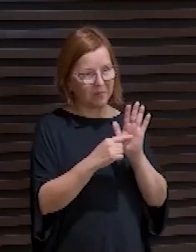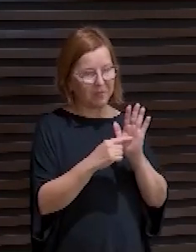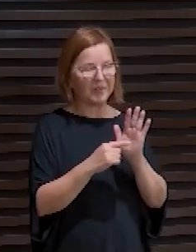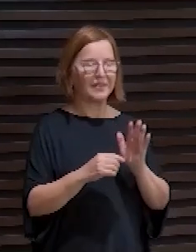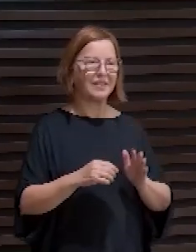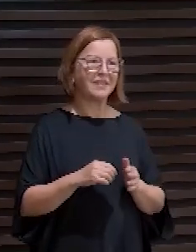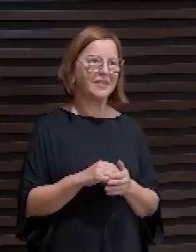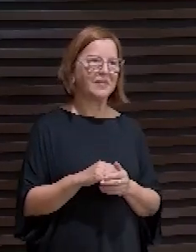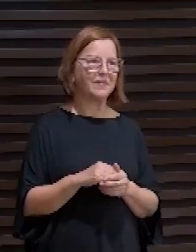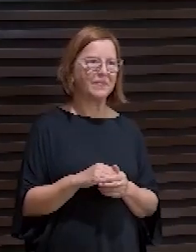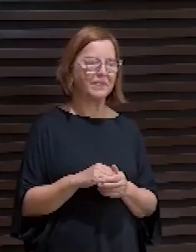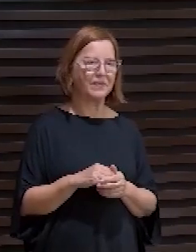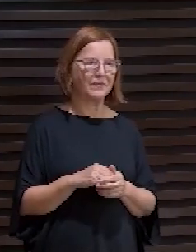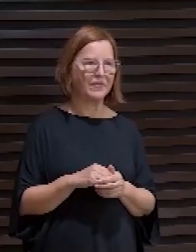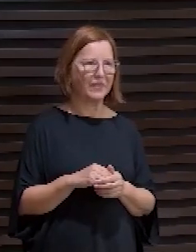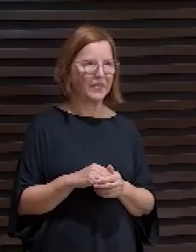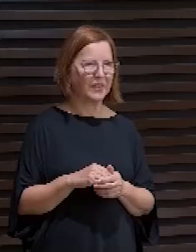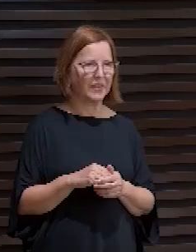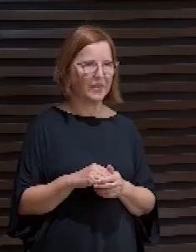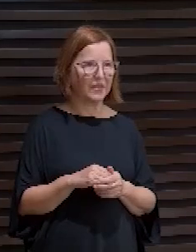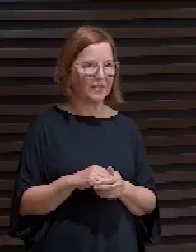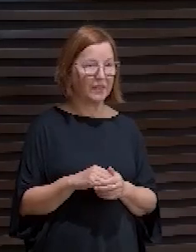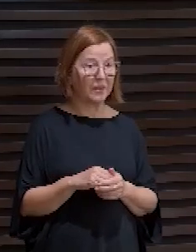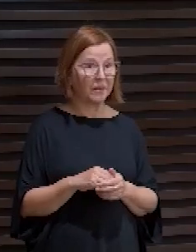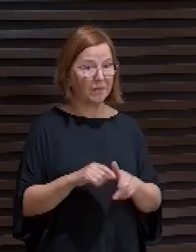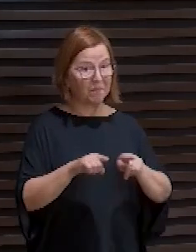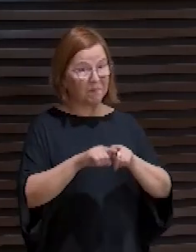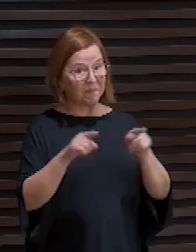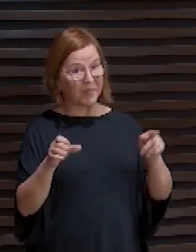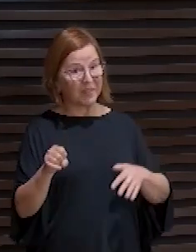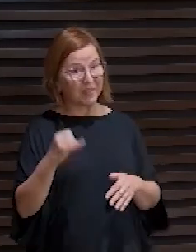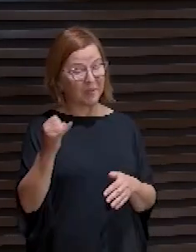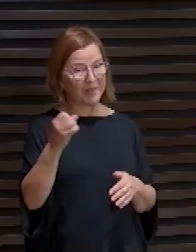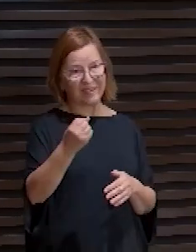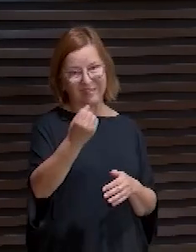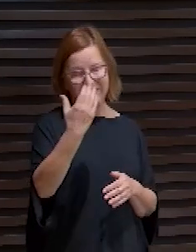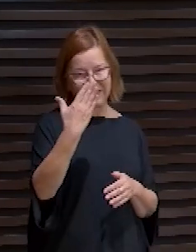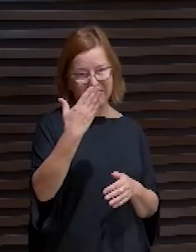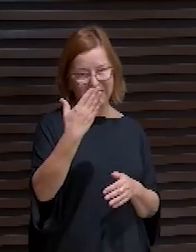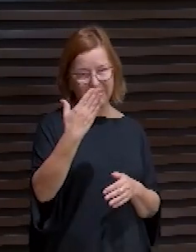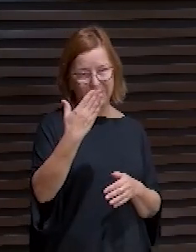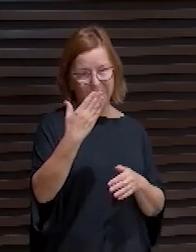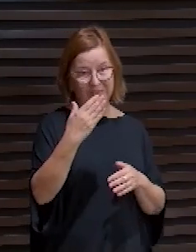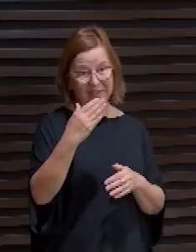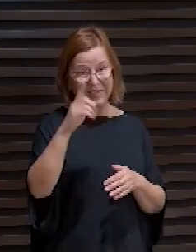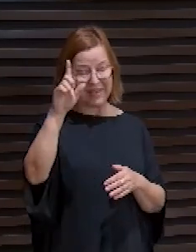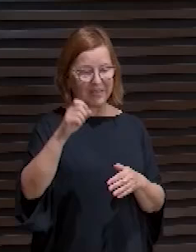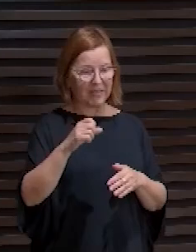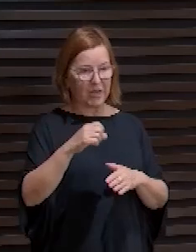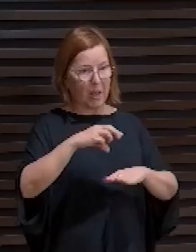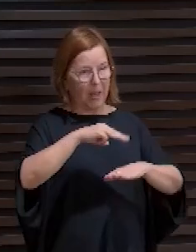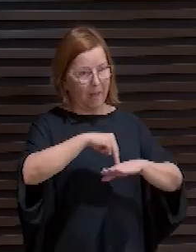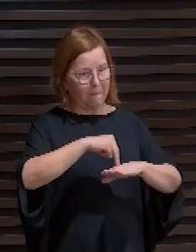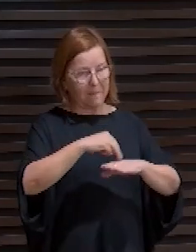um número aí, 10 e 11 diz isso. No entanto, é importante lembrar que ser membro da igreja local